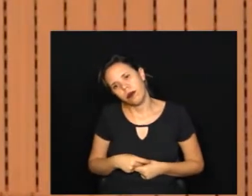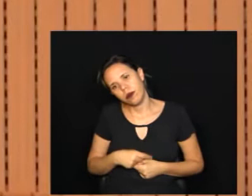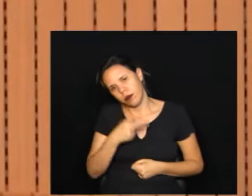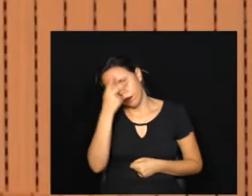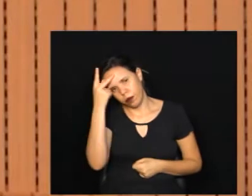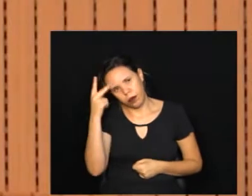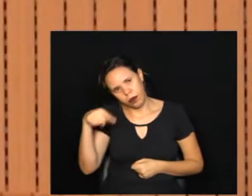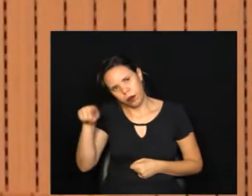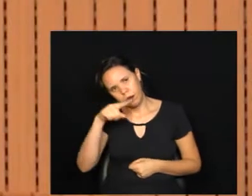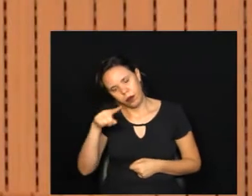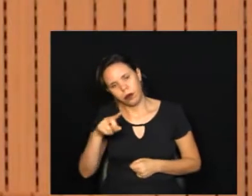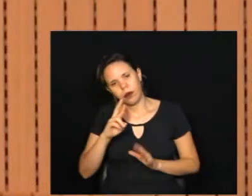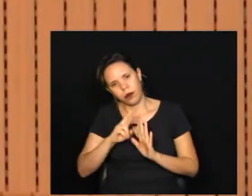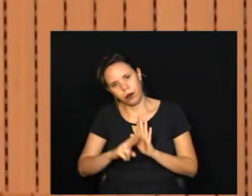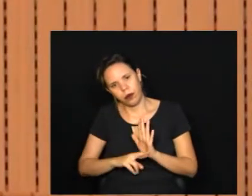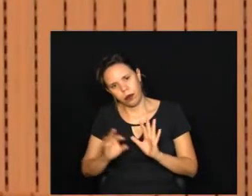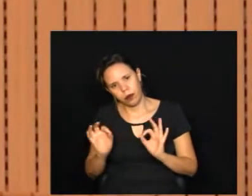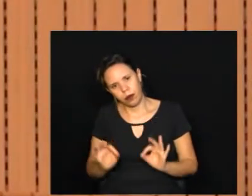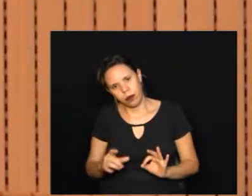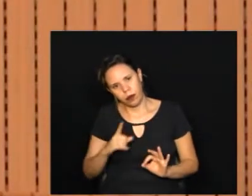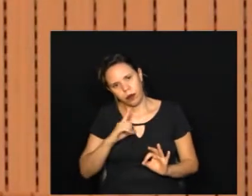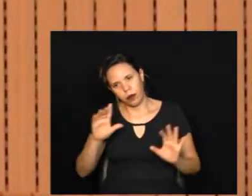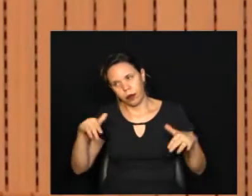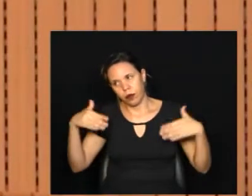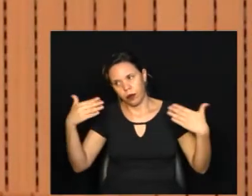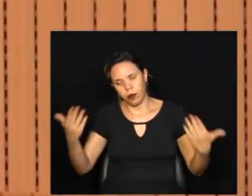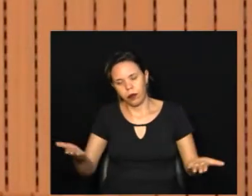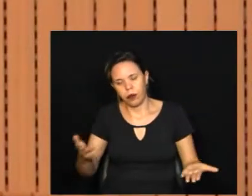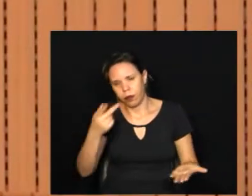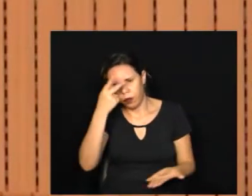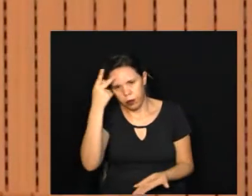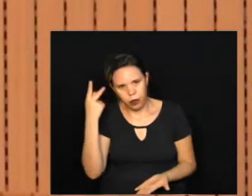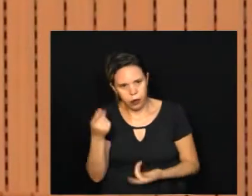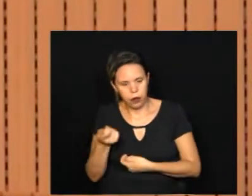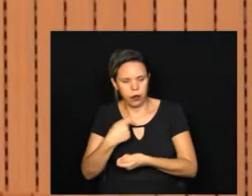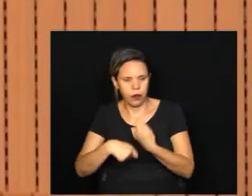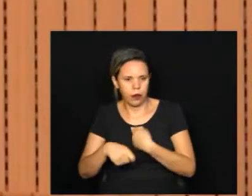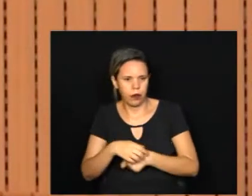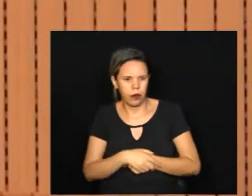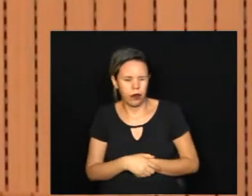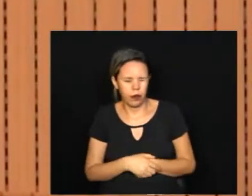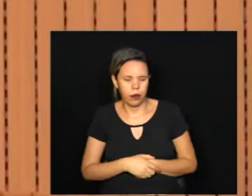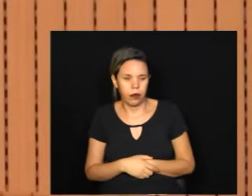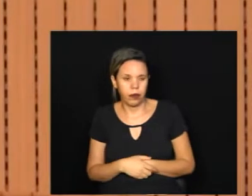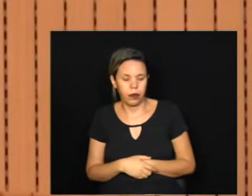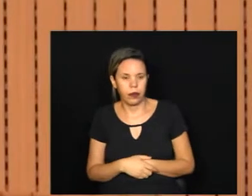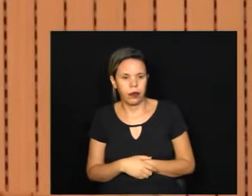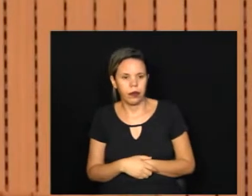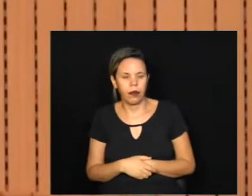pessoas que preencham os requisitos, mas que venham de fora da administração.